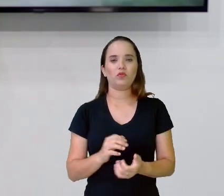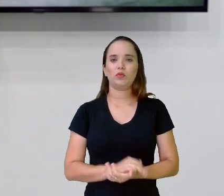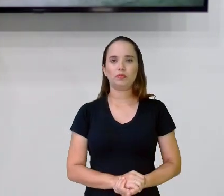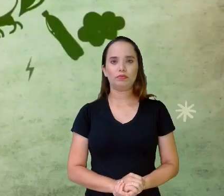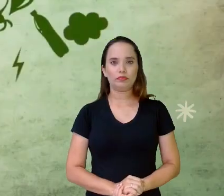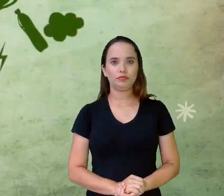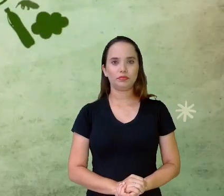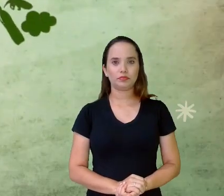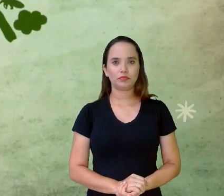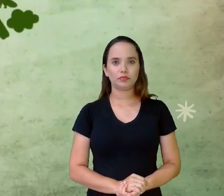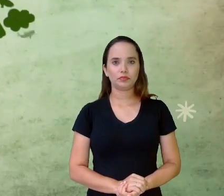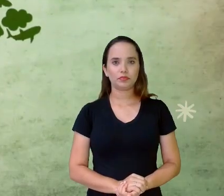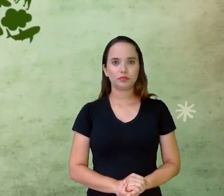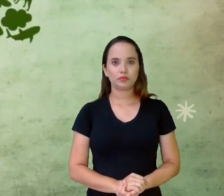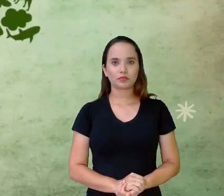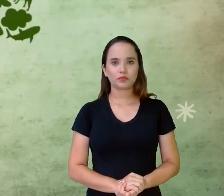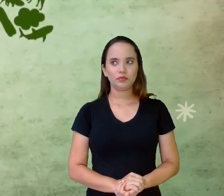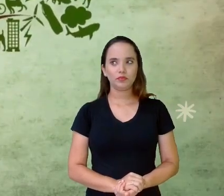um vídeo.